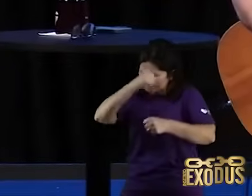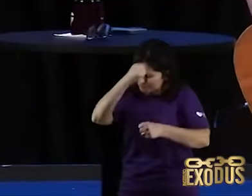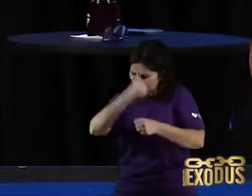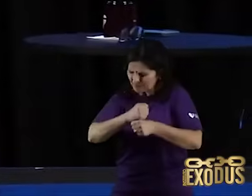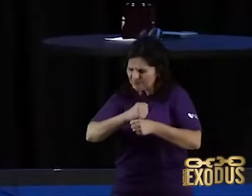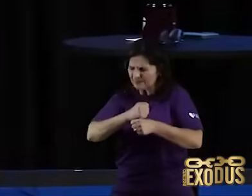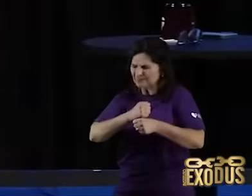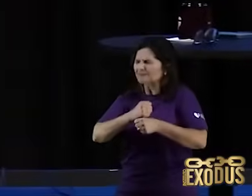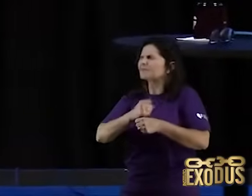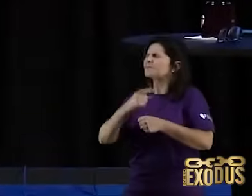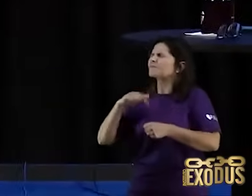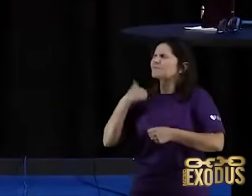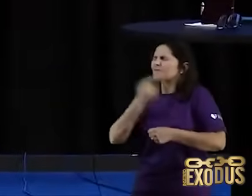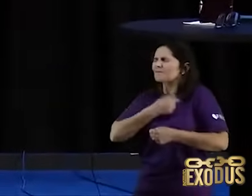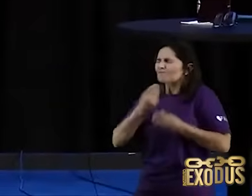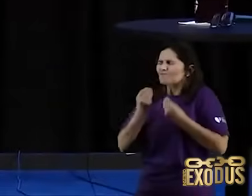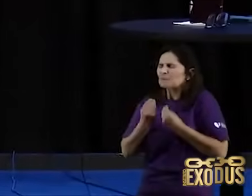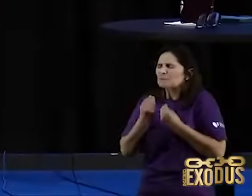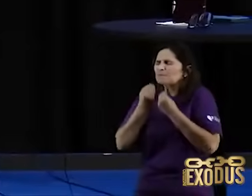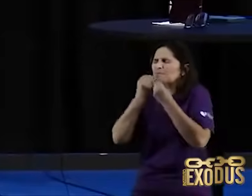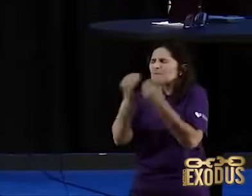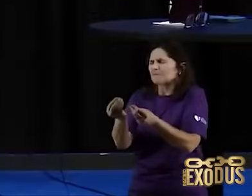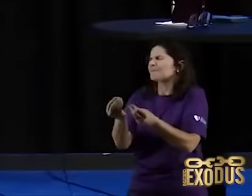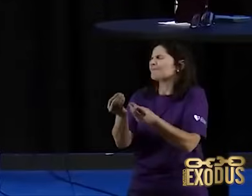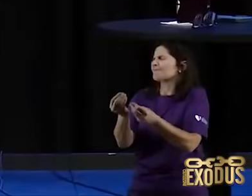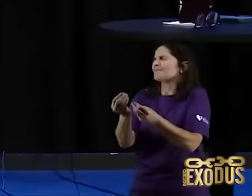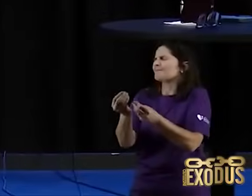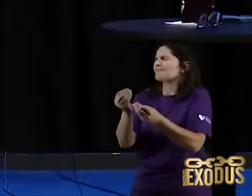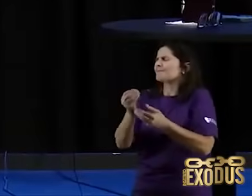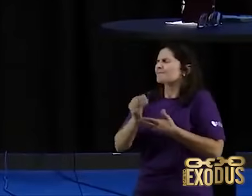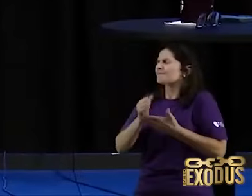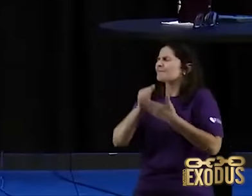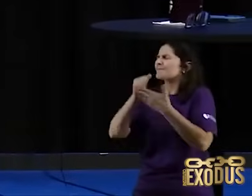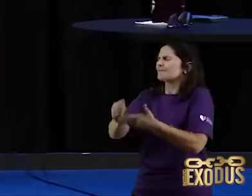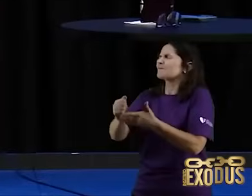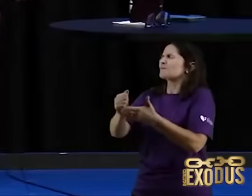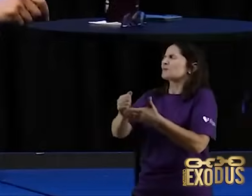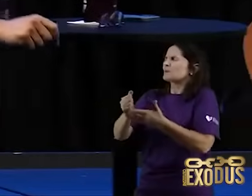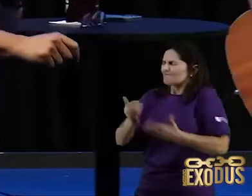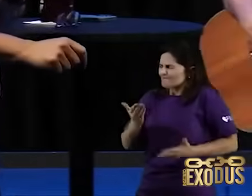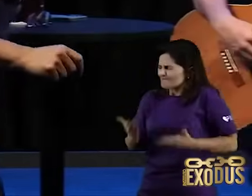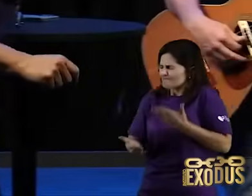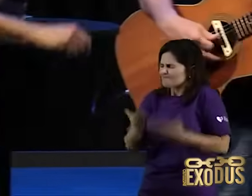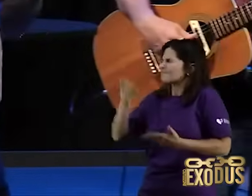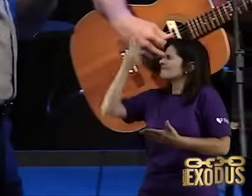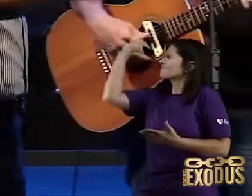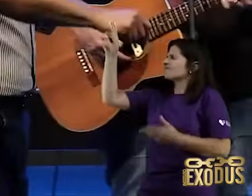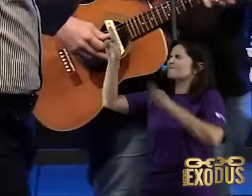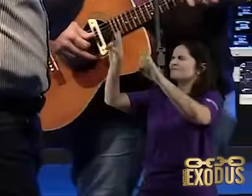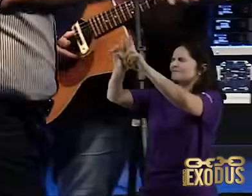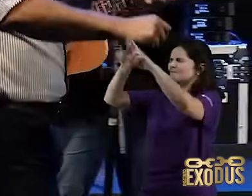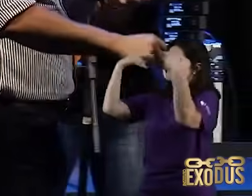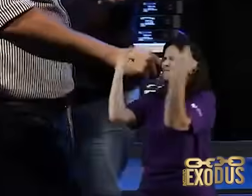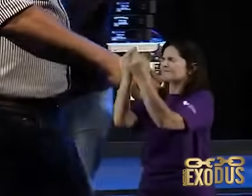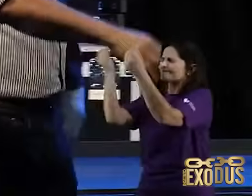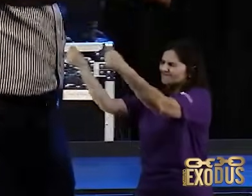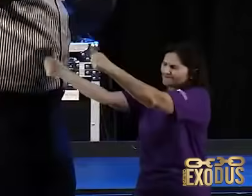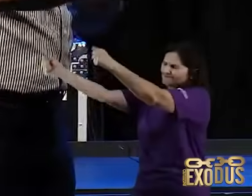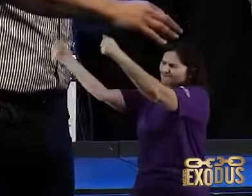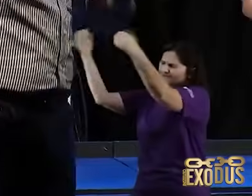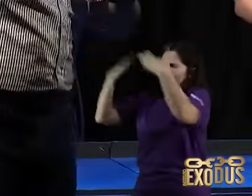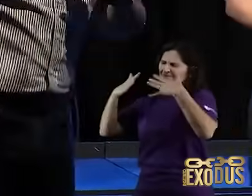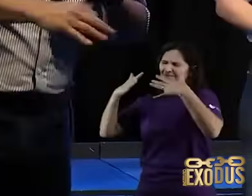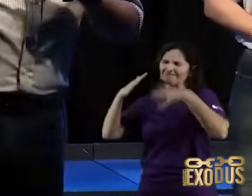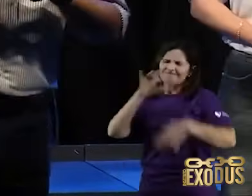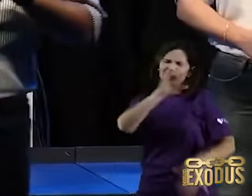vidas para que amanhã a gente Diga que o senhor é bom Abençoa pai